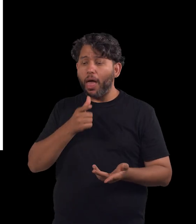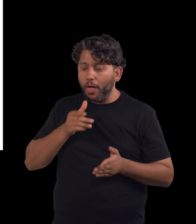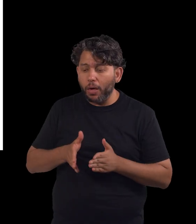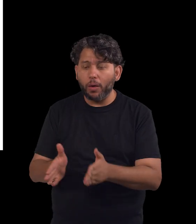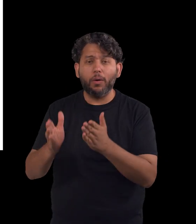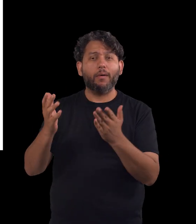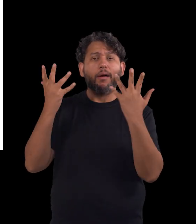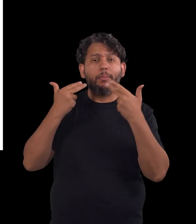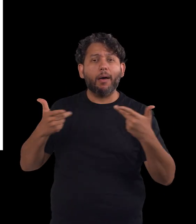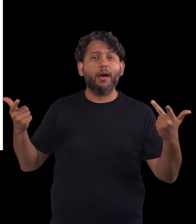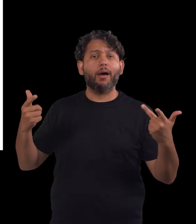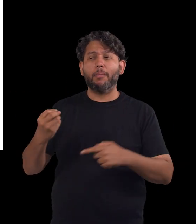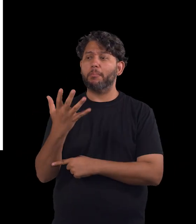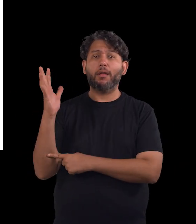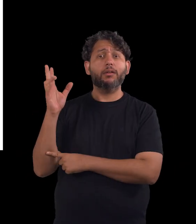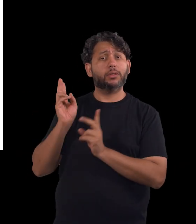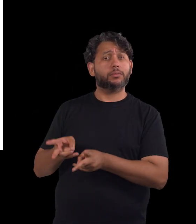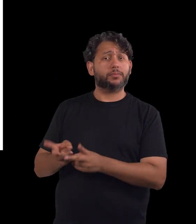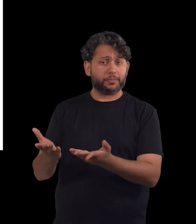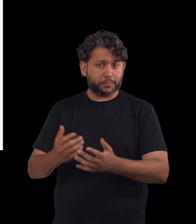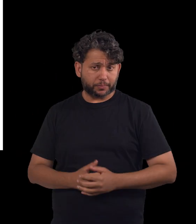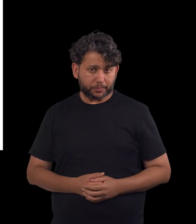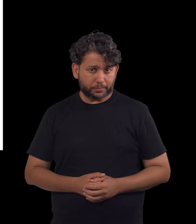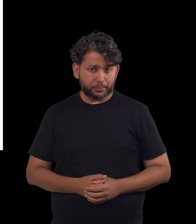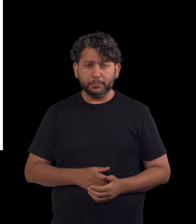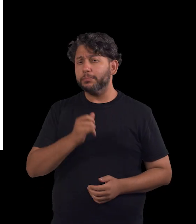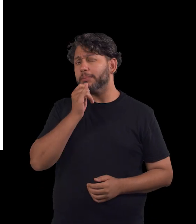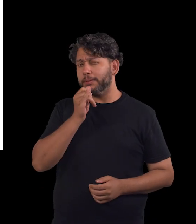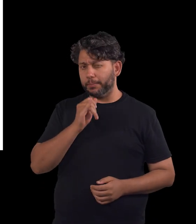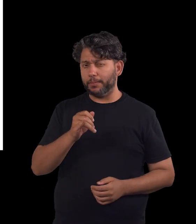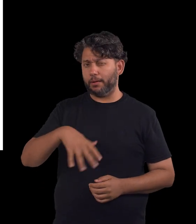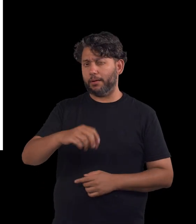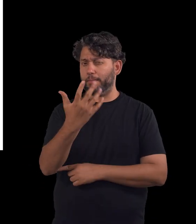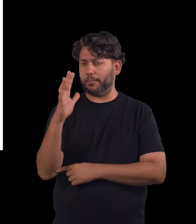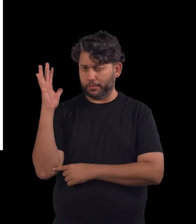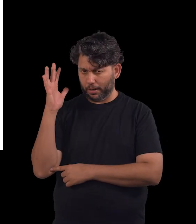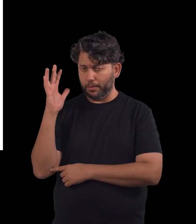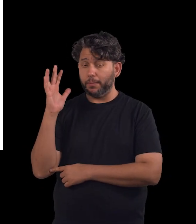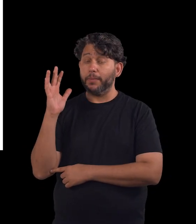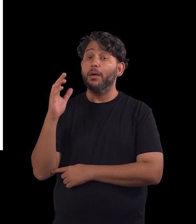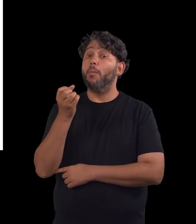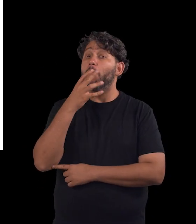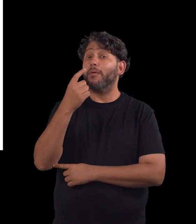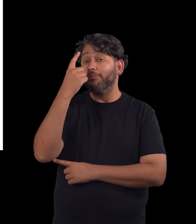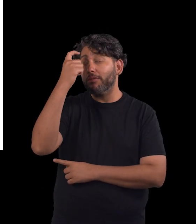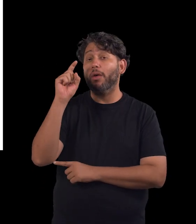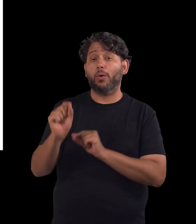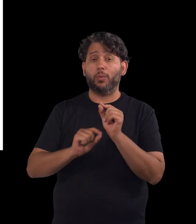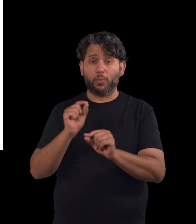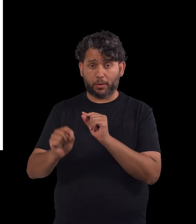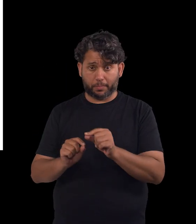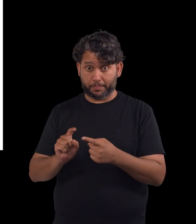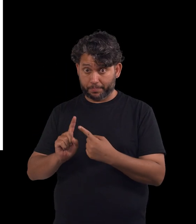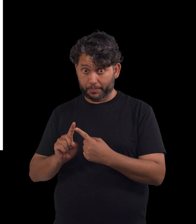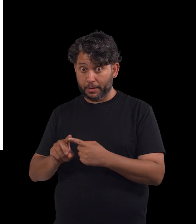rios, animais e plantas ameaçados, por exemplo. Ao falarmos de cuidado ambiental, é importante entender a